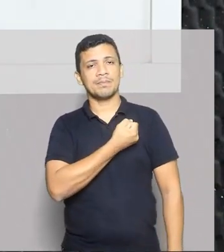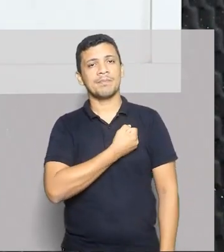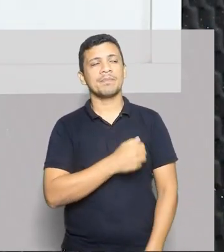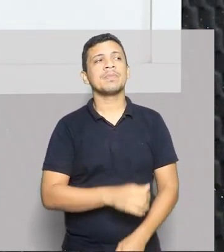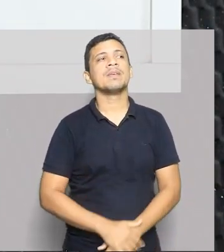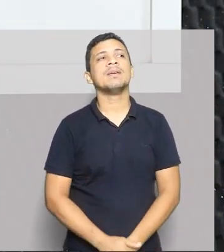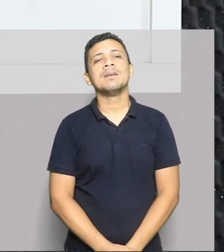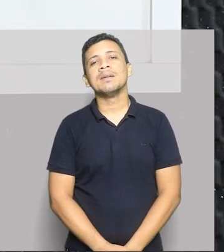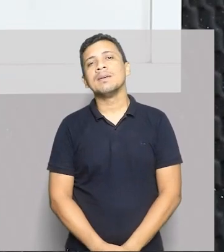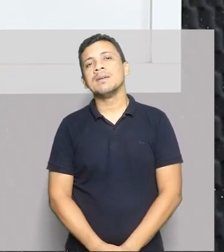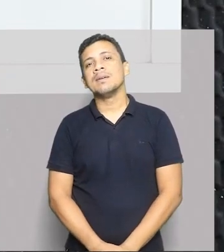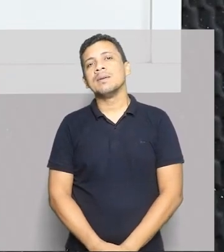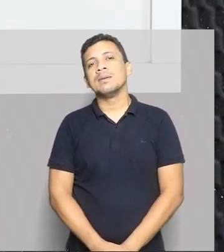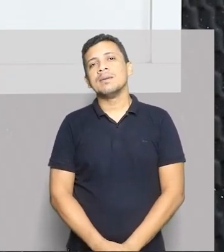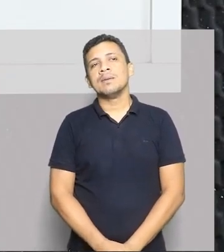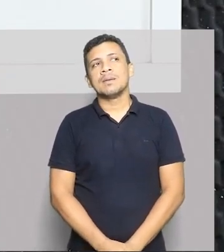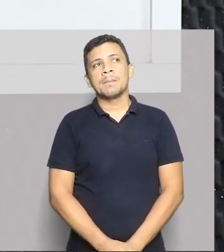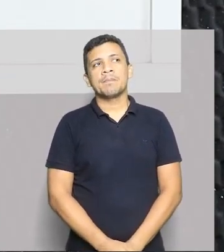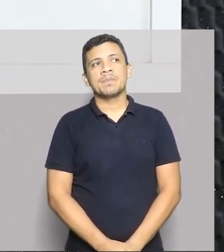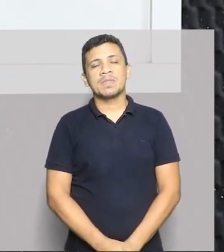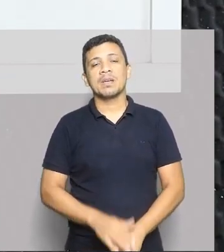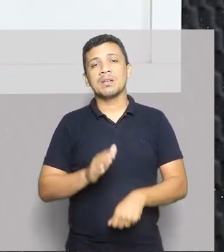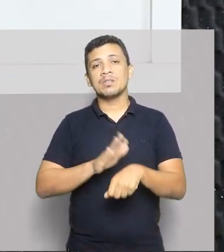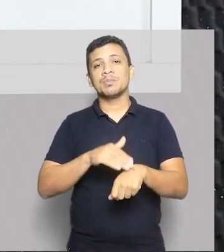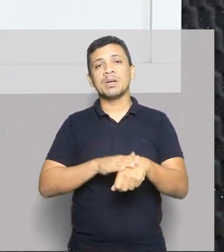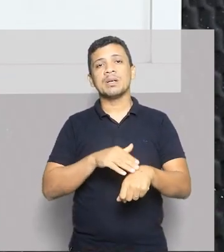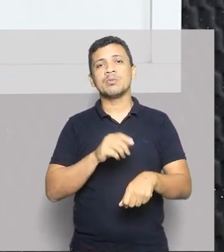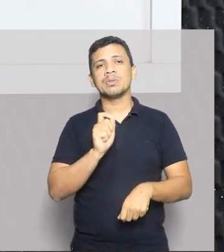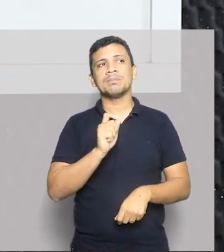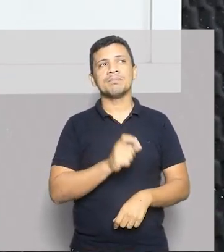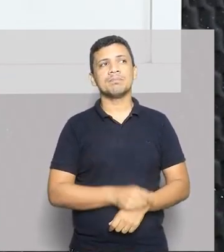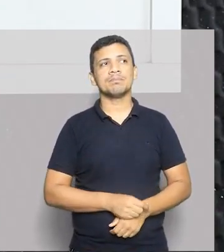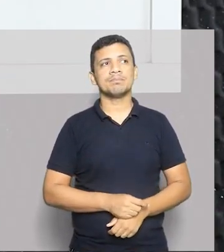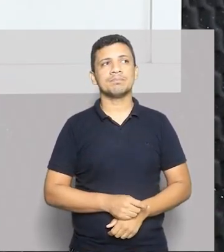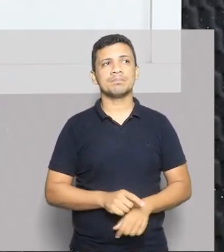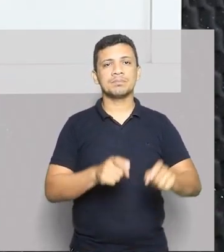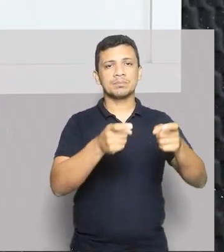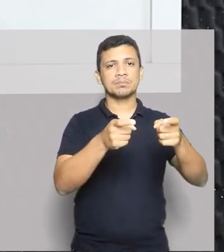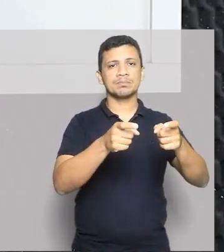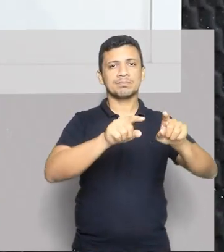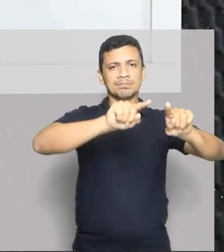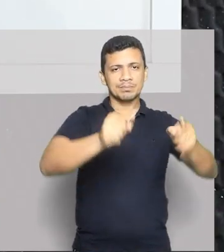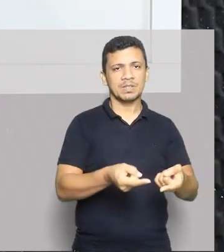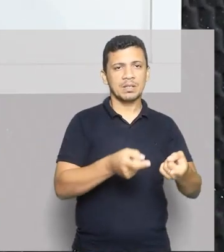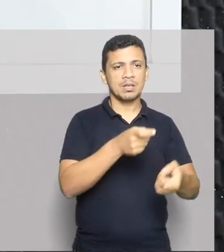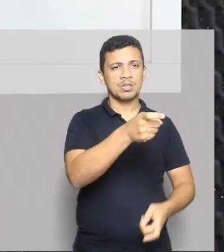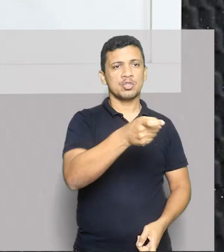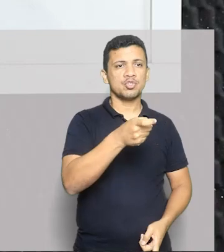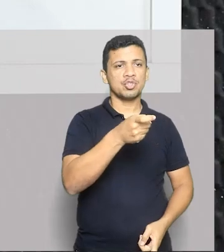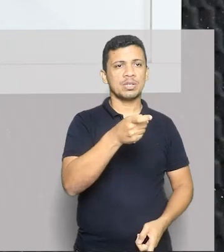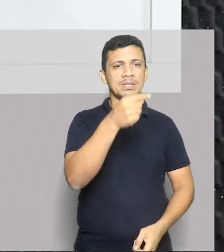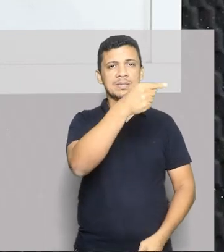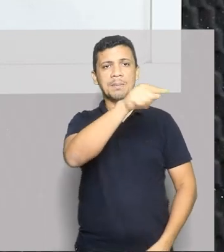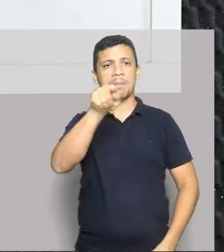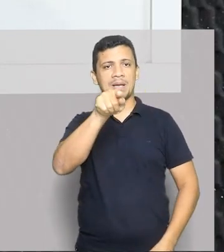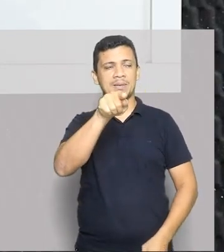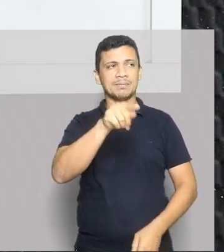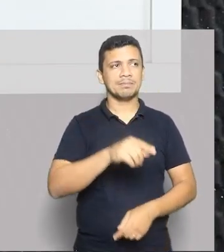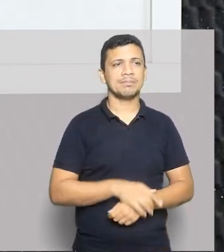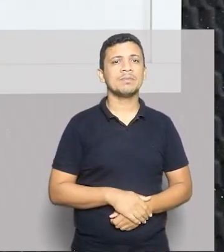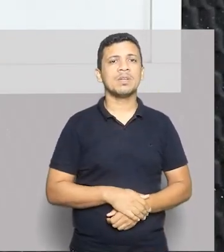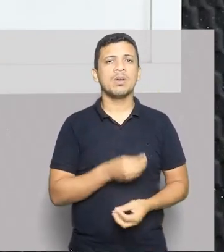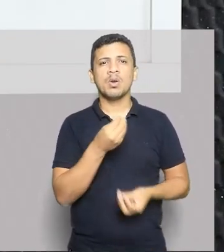vou chamar esse valor de x barra, chamar de m, qualquer coisa. Então, como é que eu faço